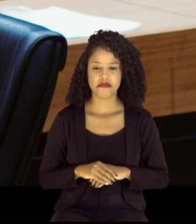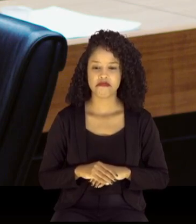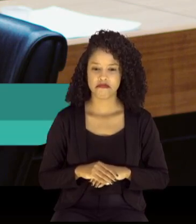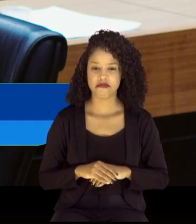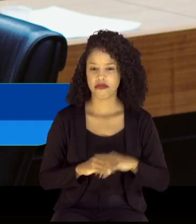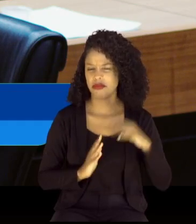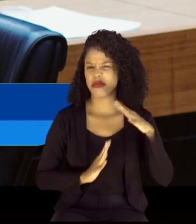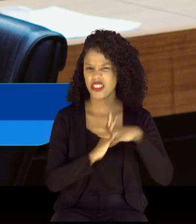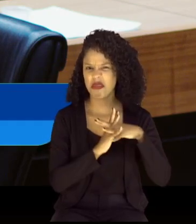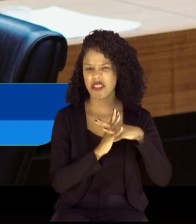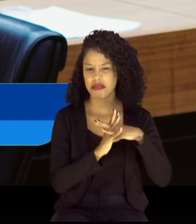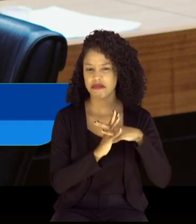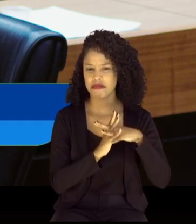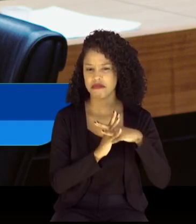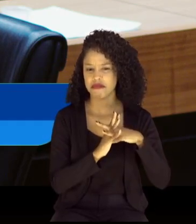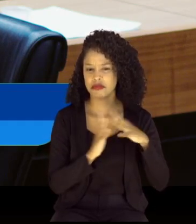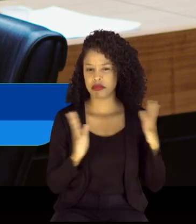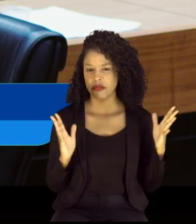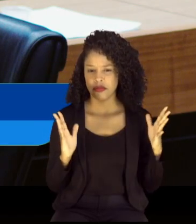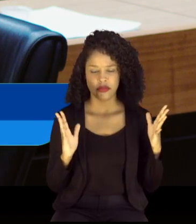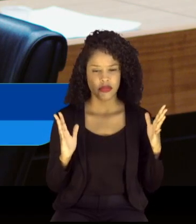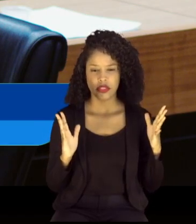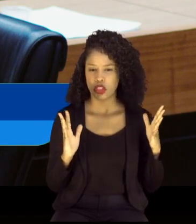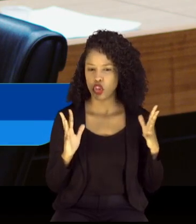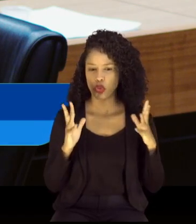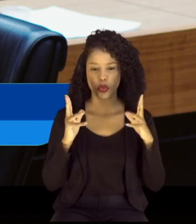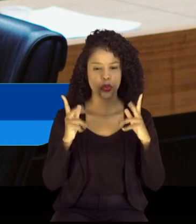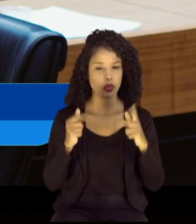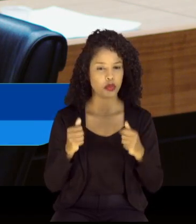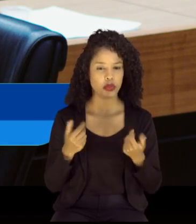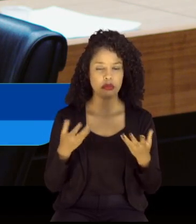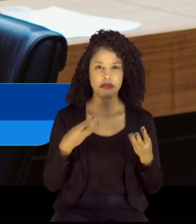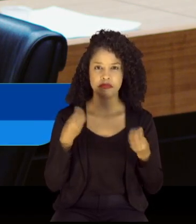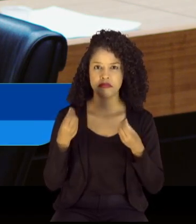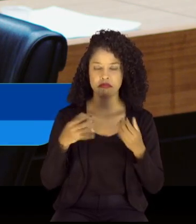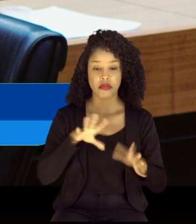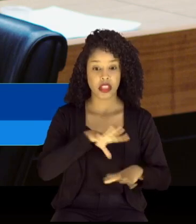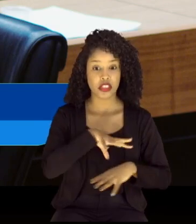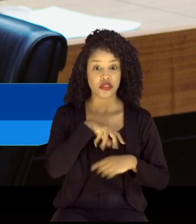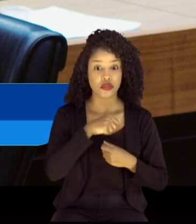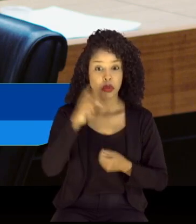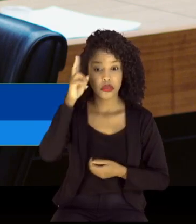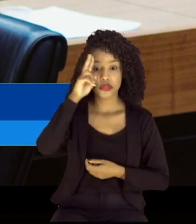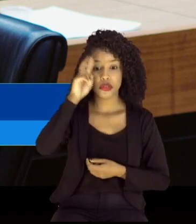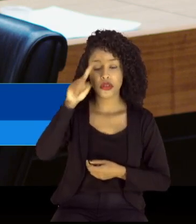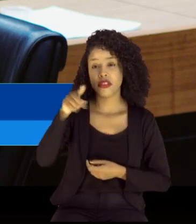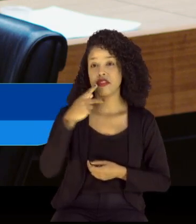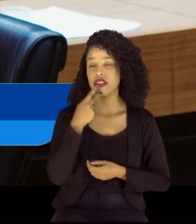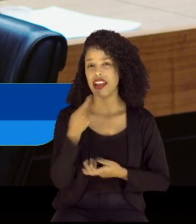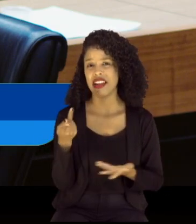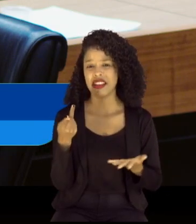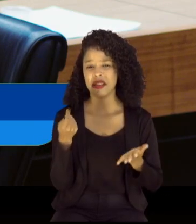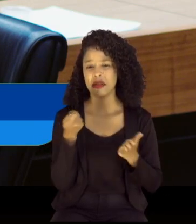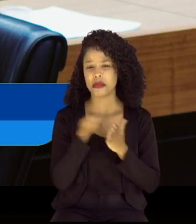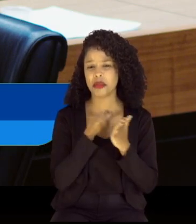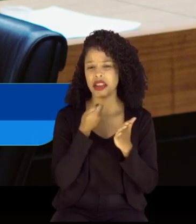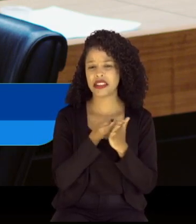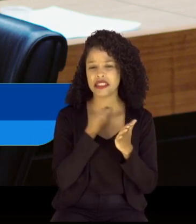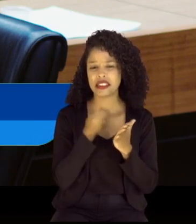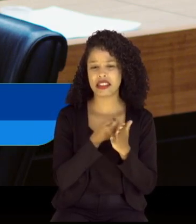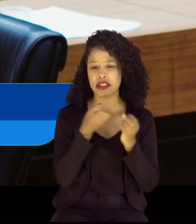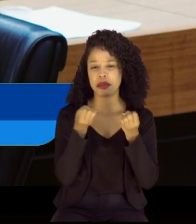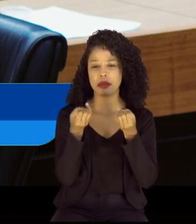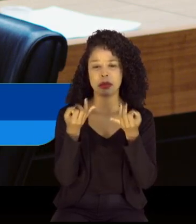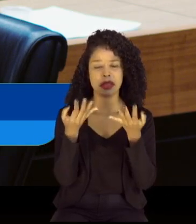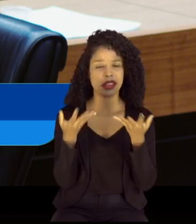excede todo o esforço retórico que Vossa Excelência faz para tentar